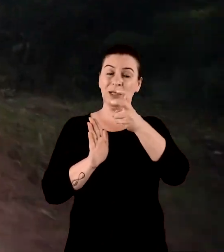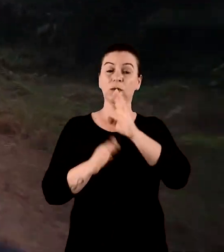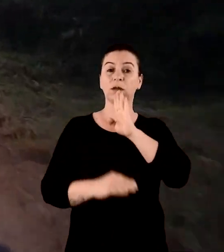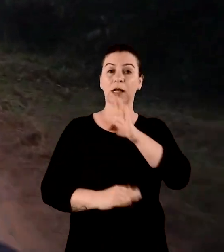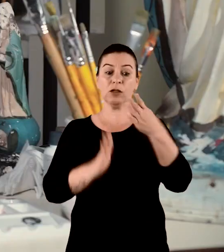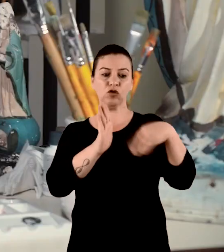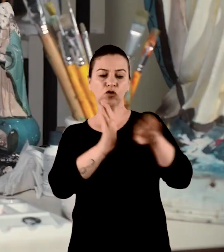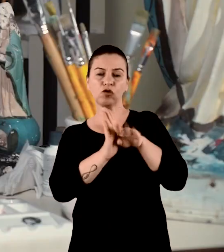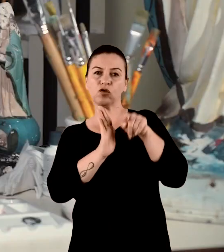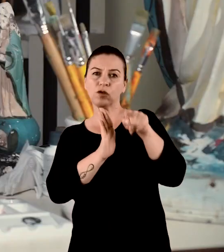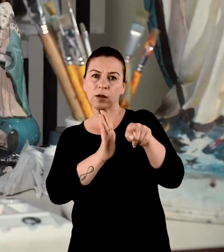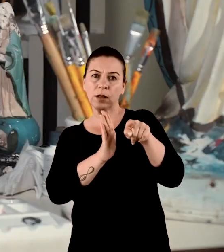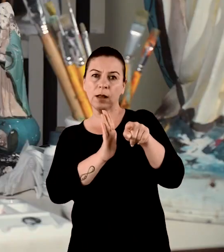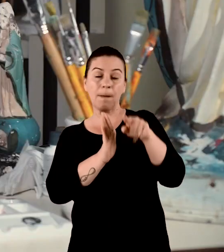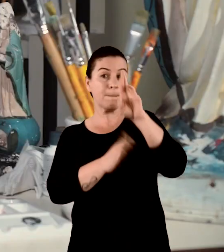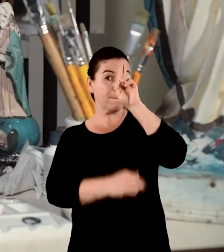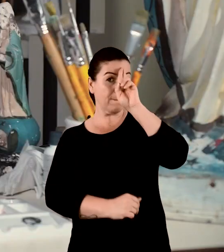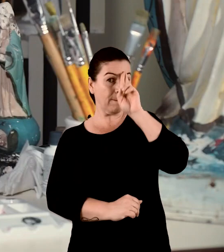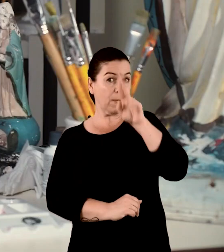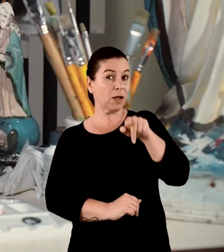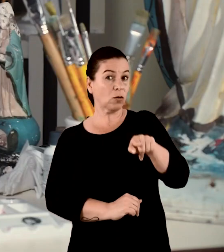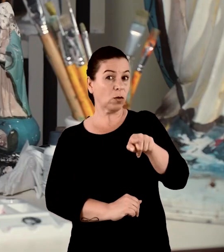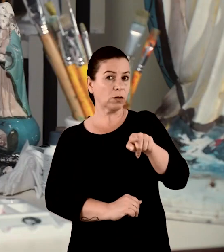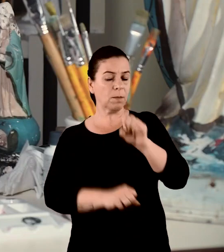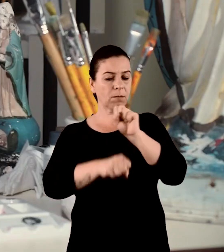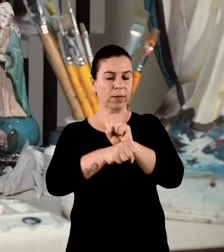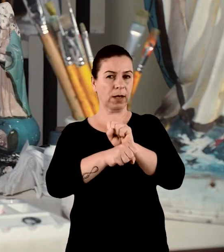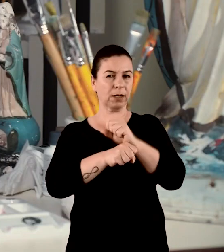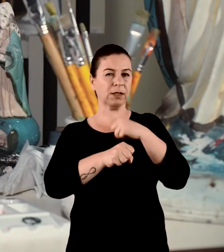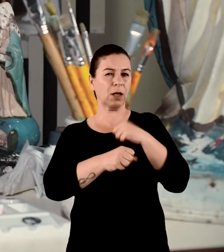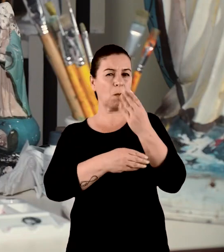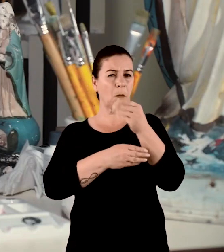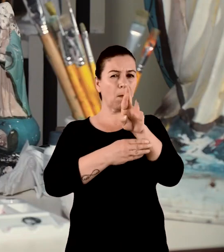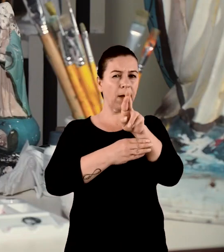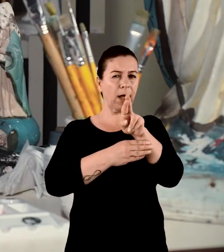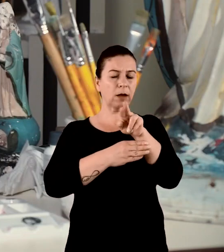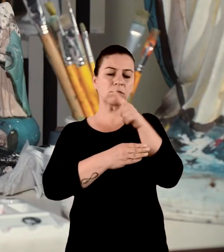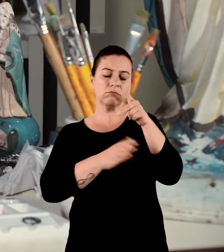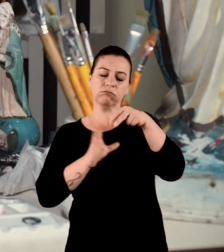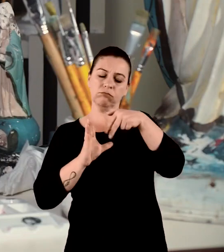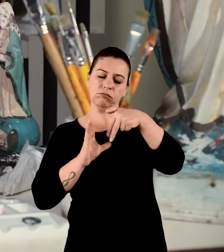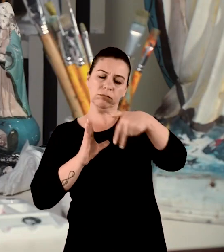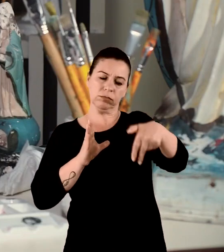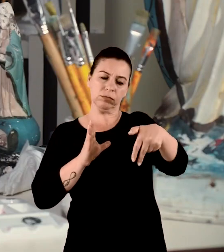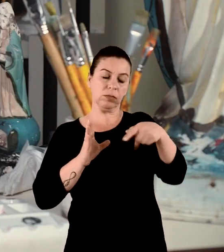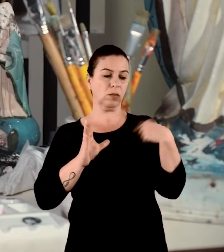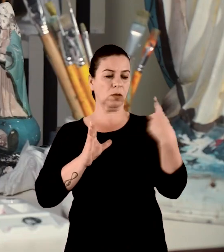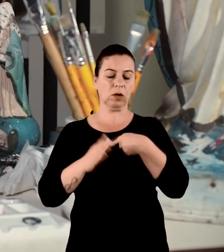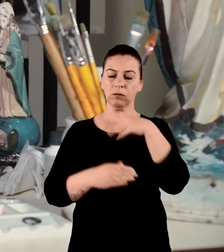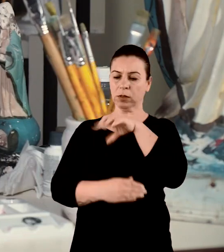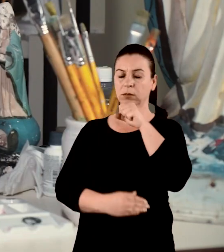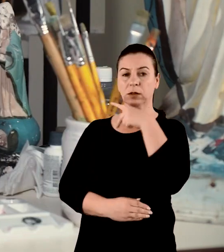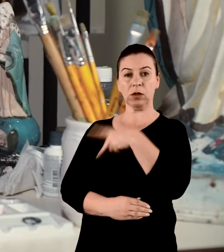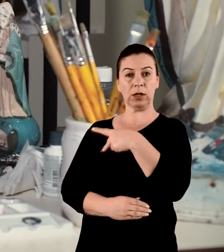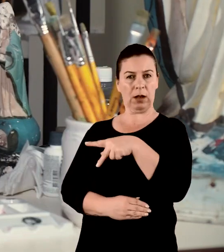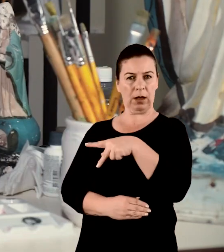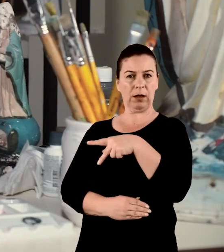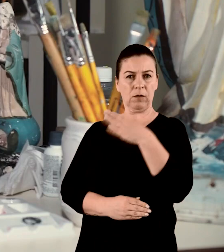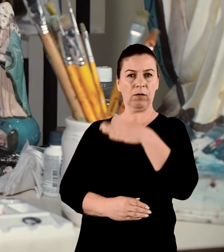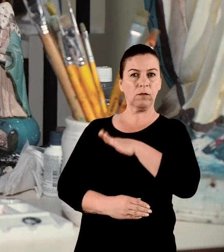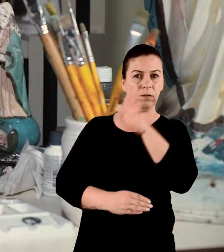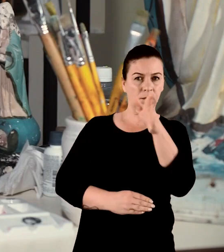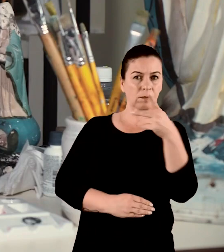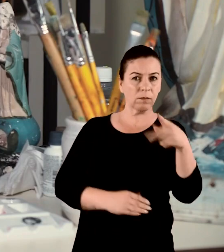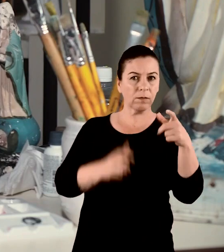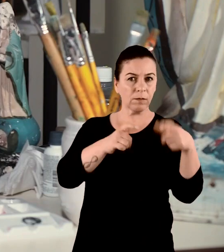às 5 da tarde, chega em Serra Negra meia-noite, o ônibus para, tem um barzinho, a senhora desce e nós vamos pegar a senhora nesse barzinho para